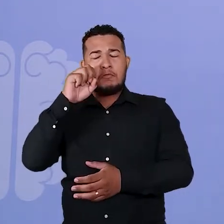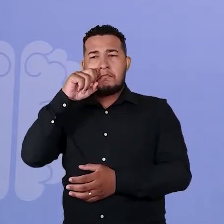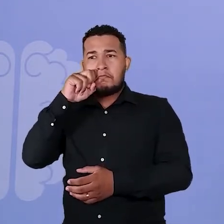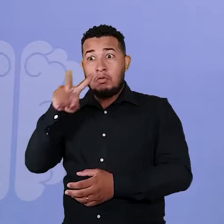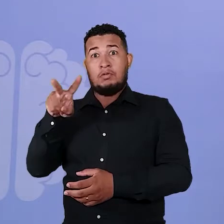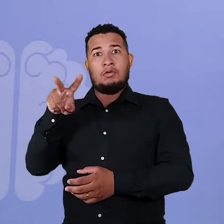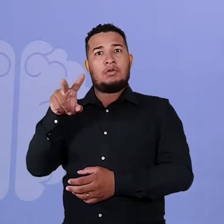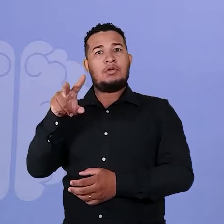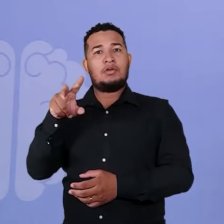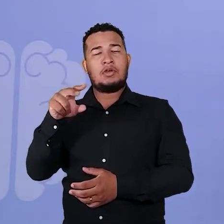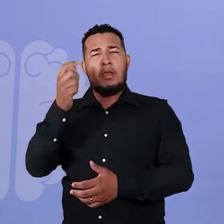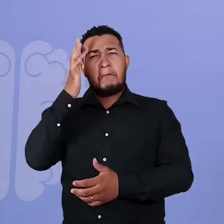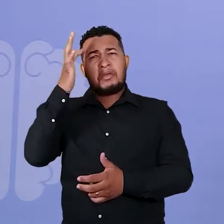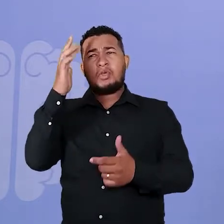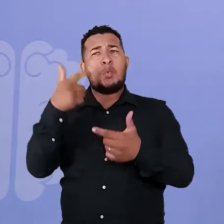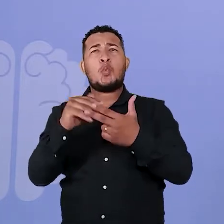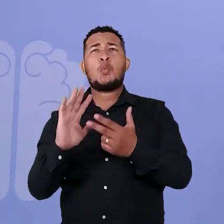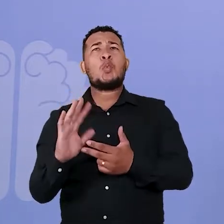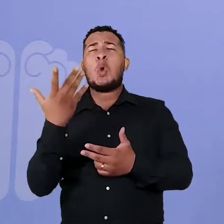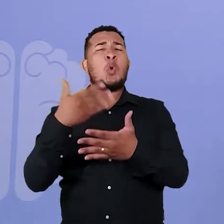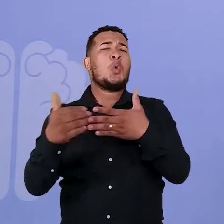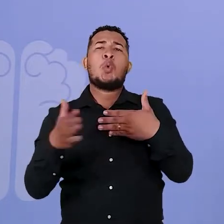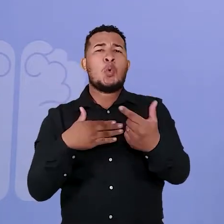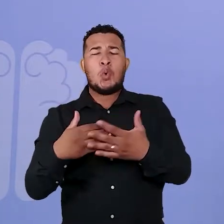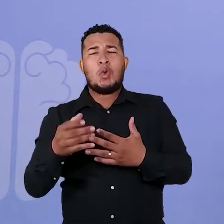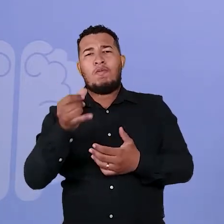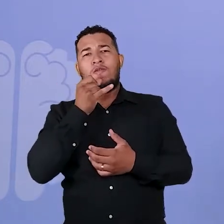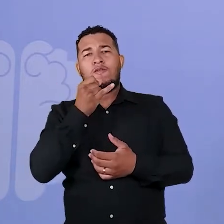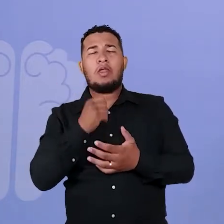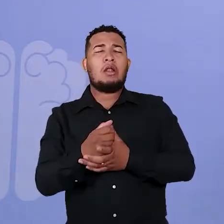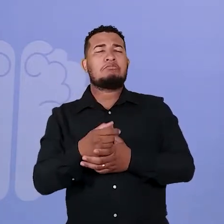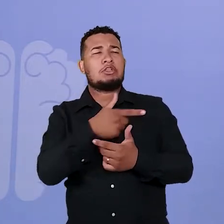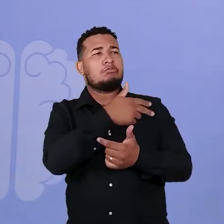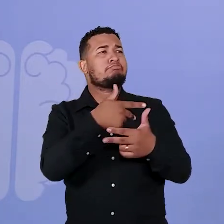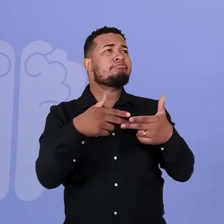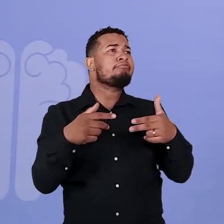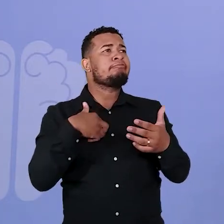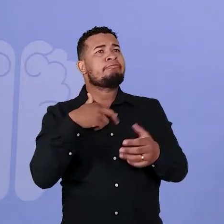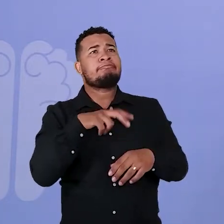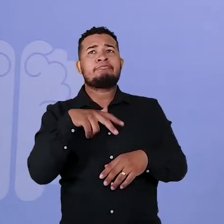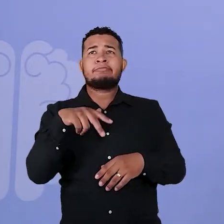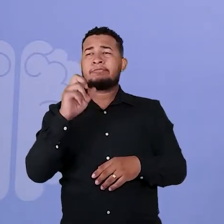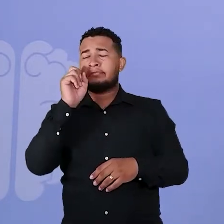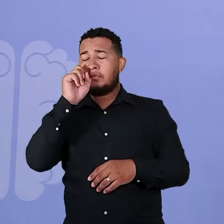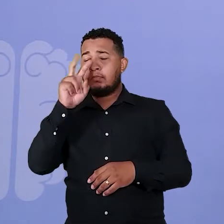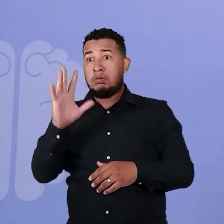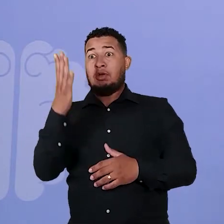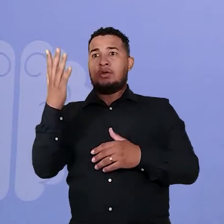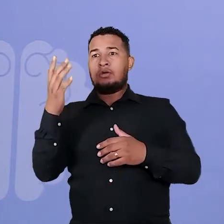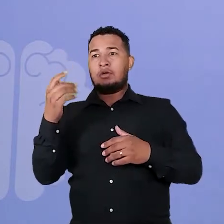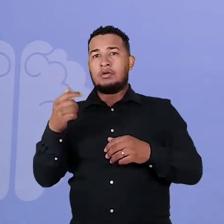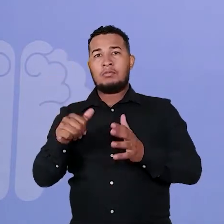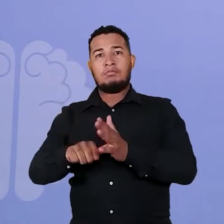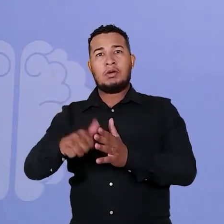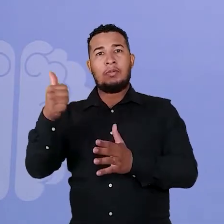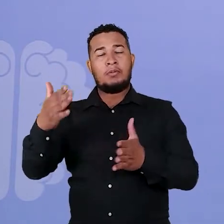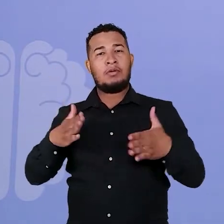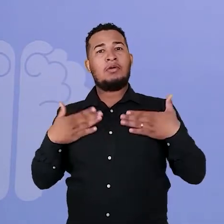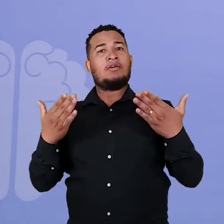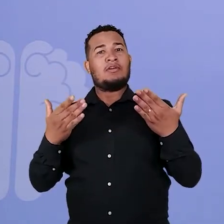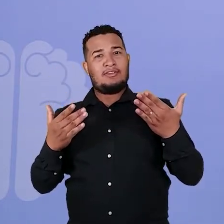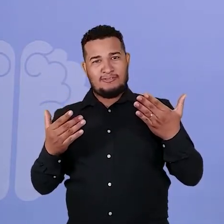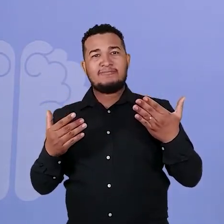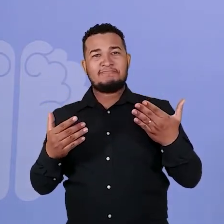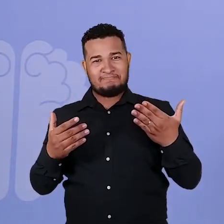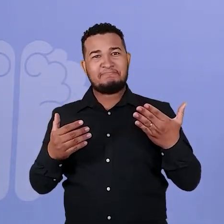primeira vez. Tenta imaginar uma situação onde acontece algo que você não esperava e você